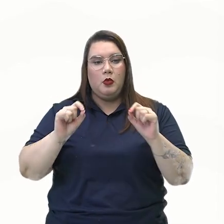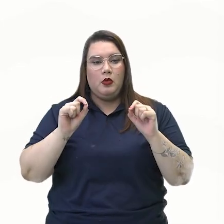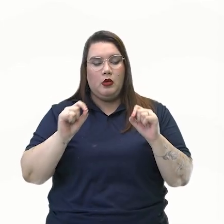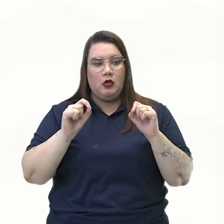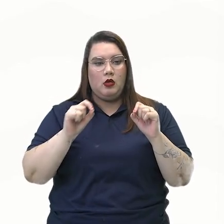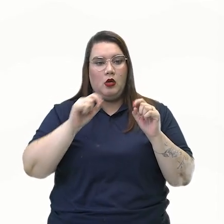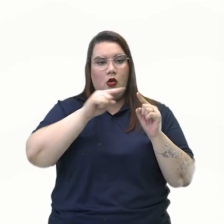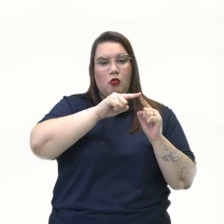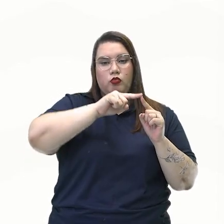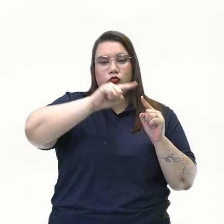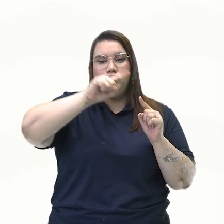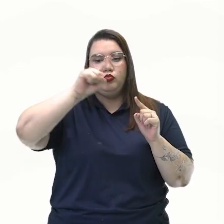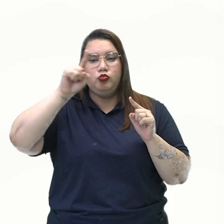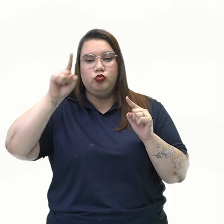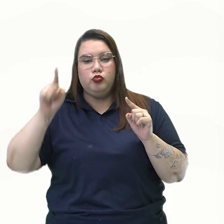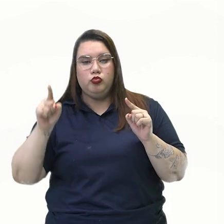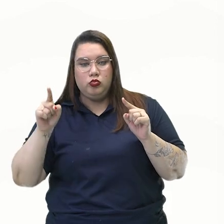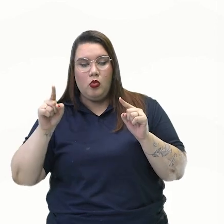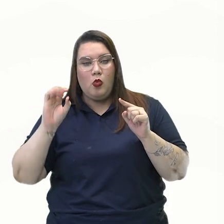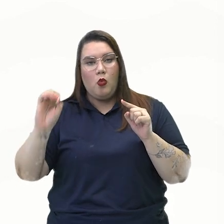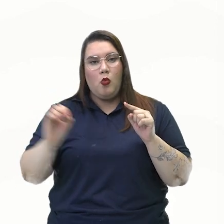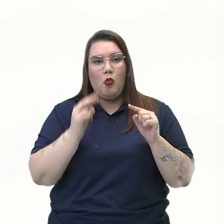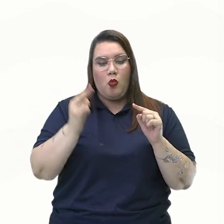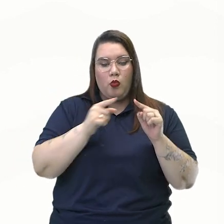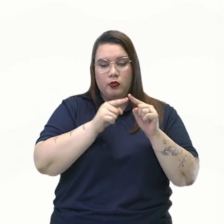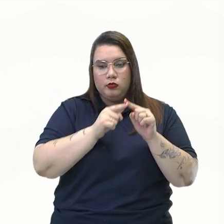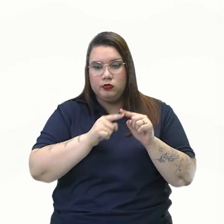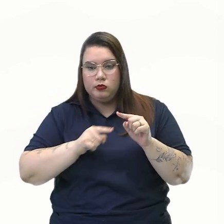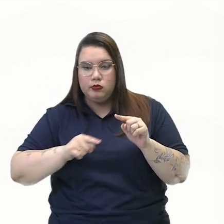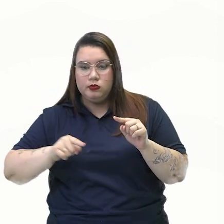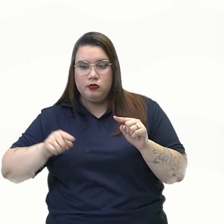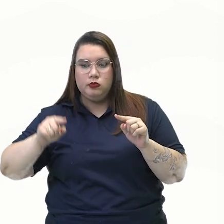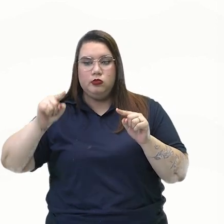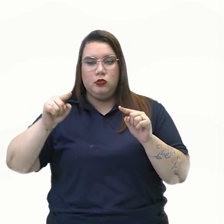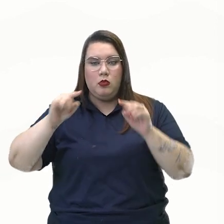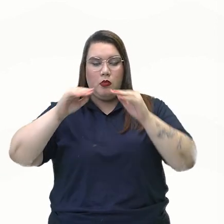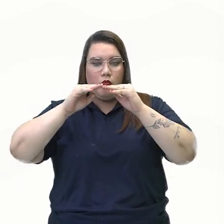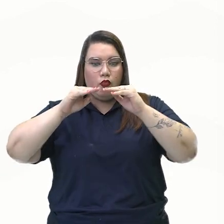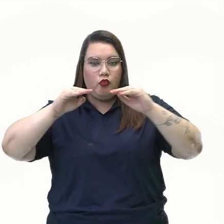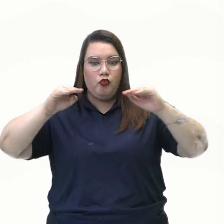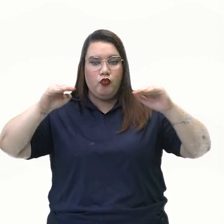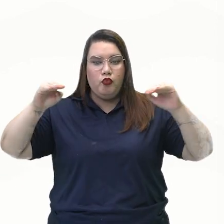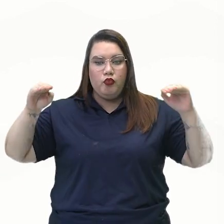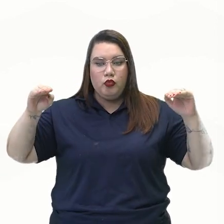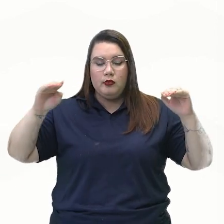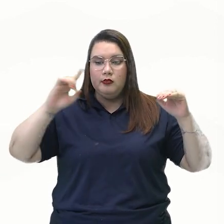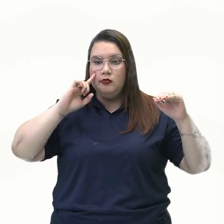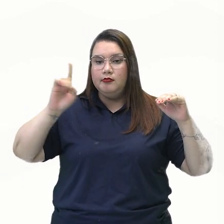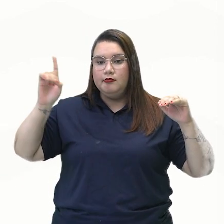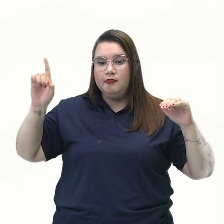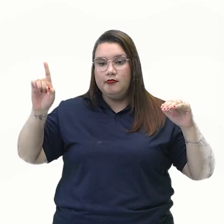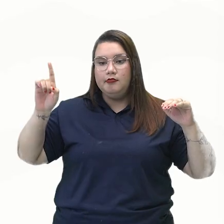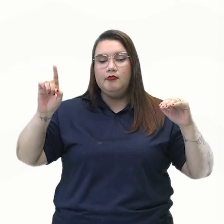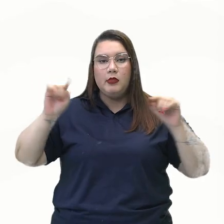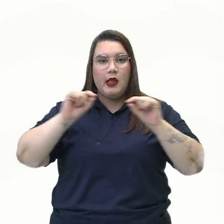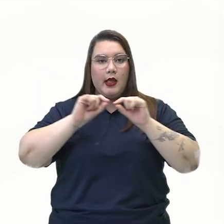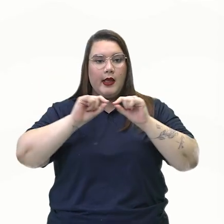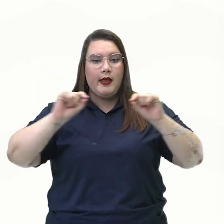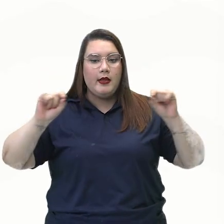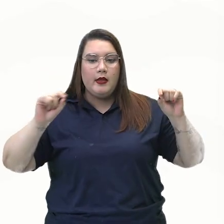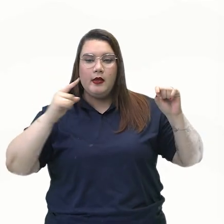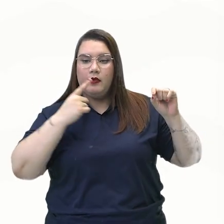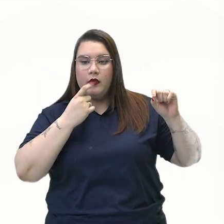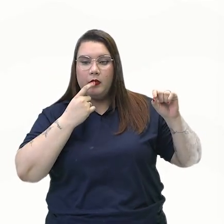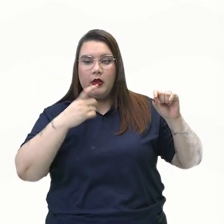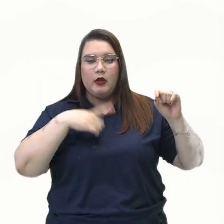ponto de máximo ou de mínimo até o ponto de equilíbrio da onda, que é essa linha vermelha aqui, tá? Que divide a onda